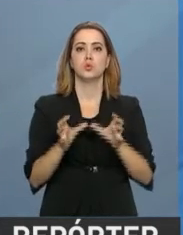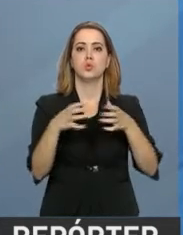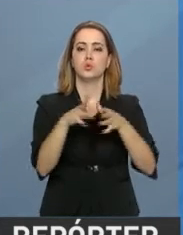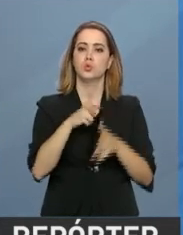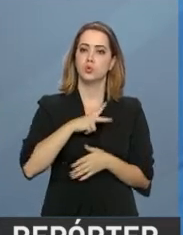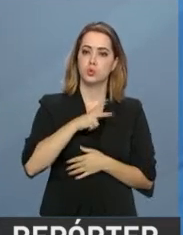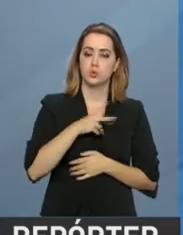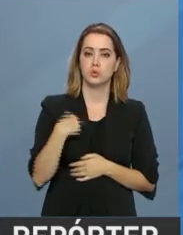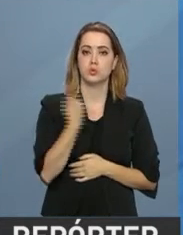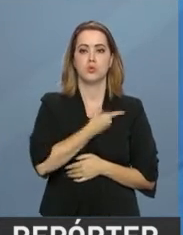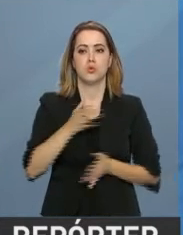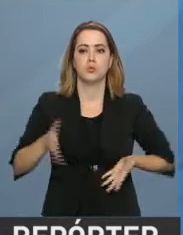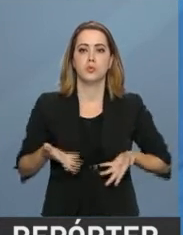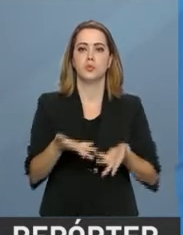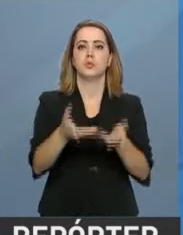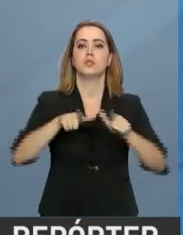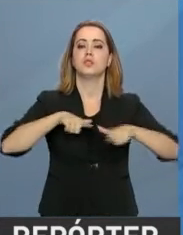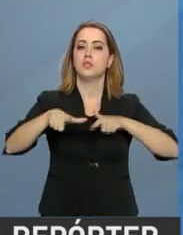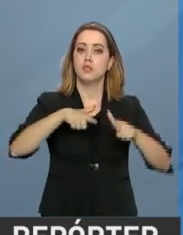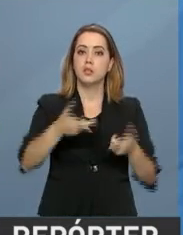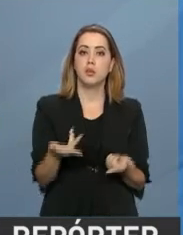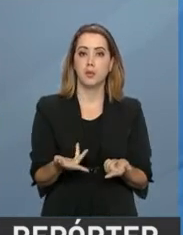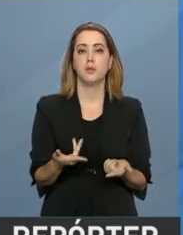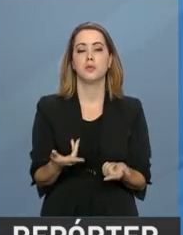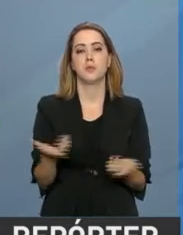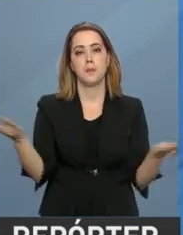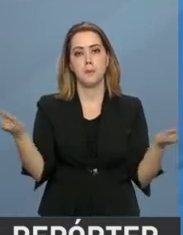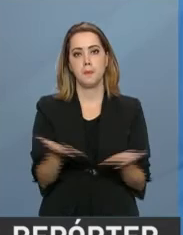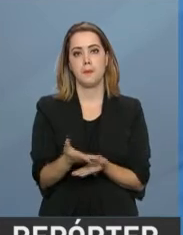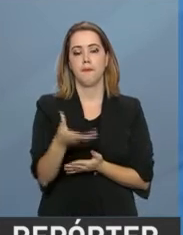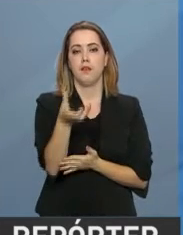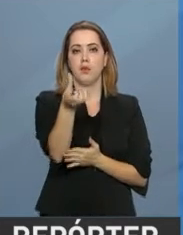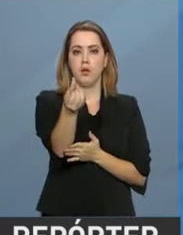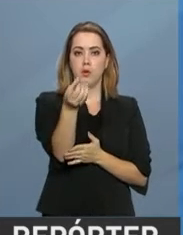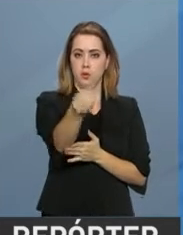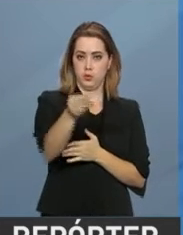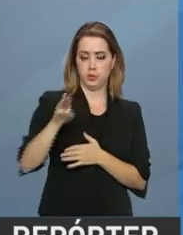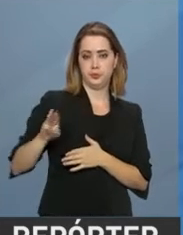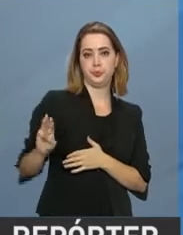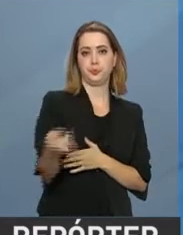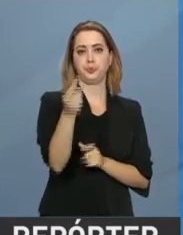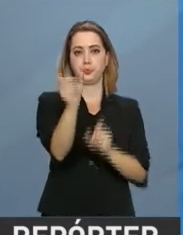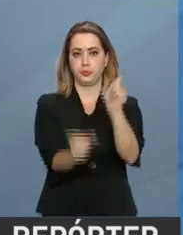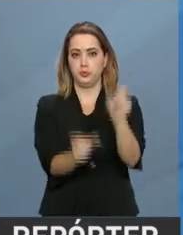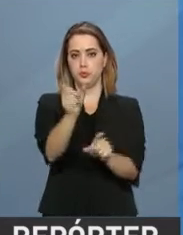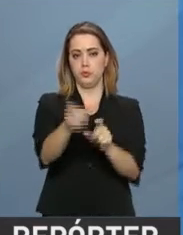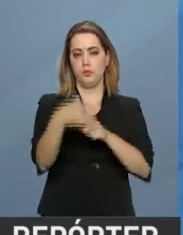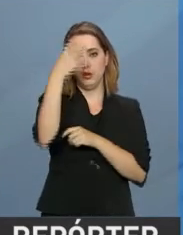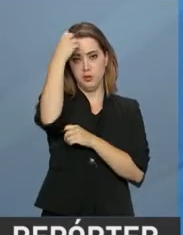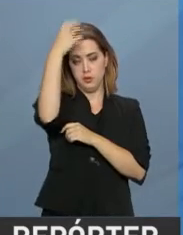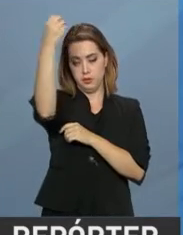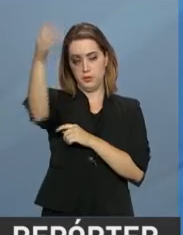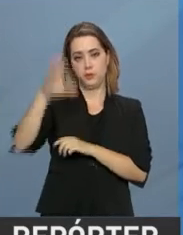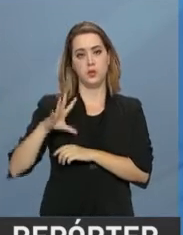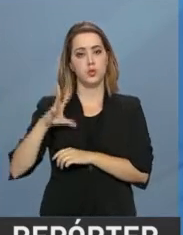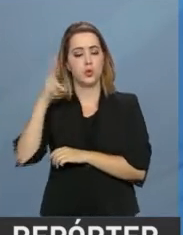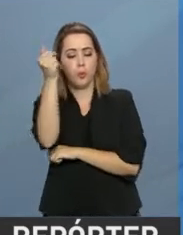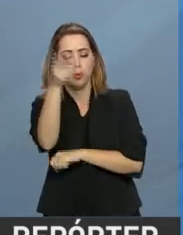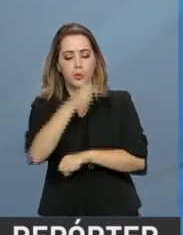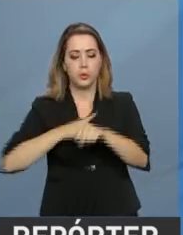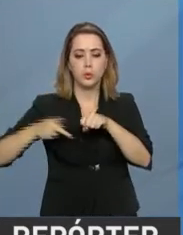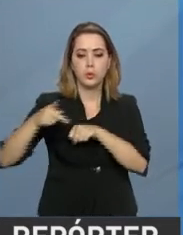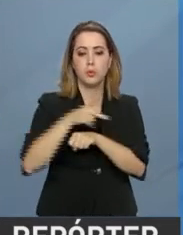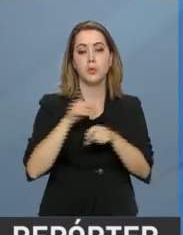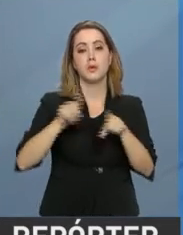muito mais postos de trabalho hoje cerca de 60 milhões de brasileiros viajam pelo país mas há